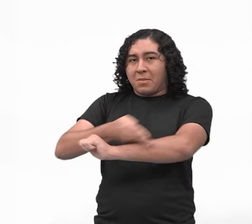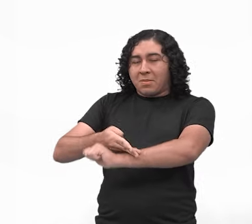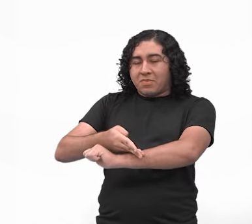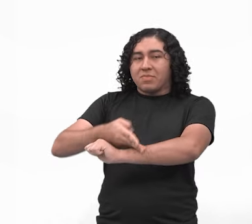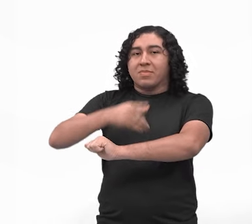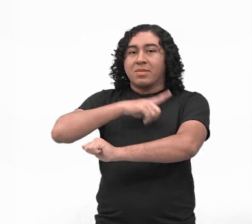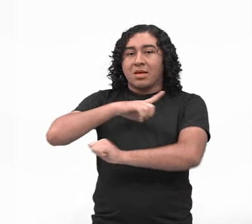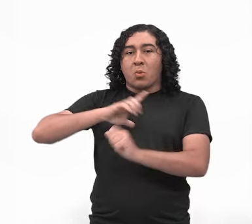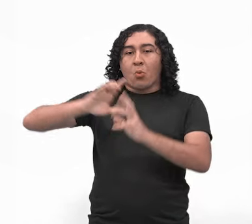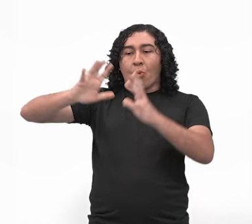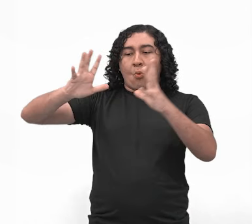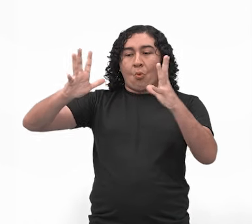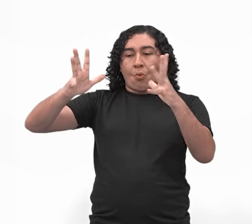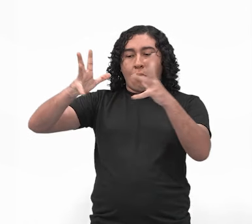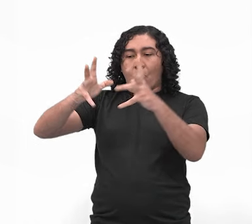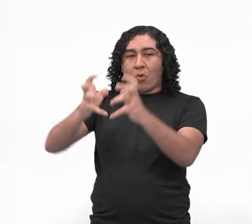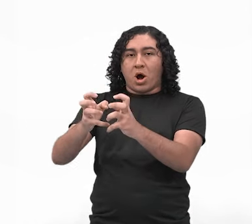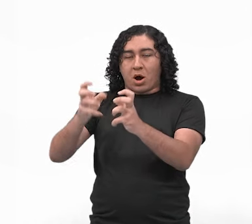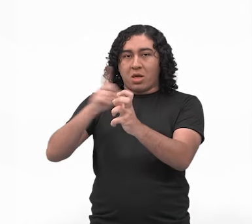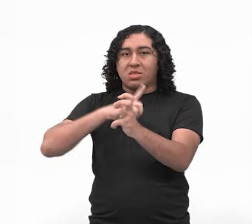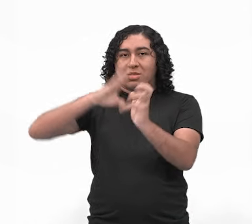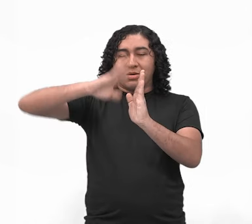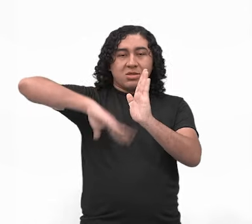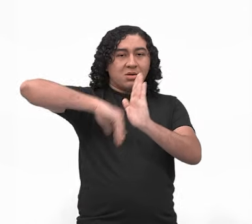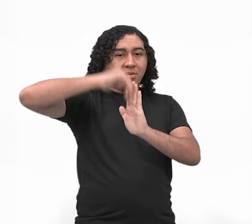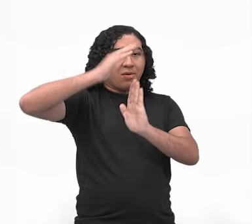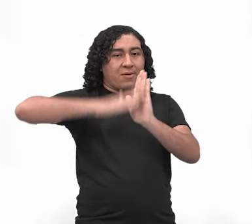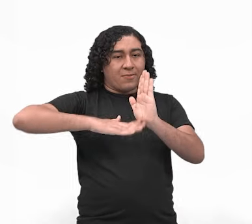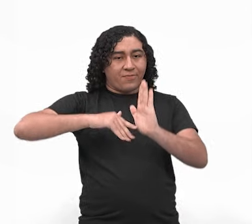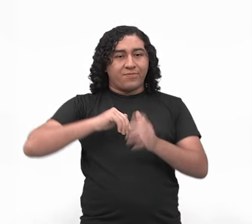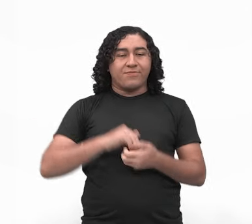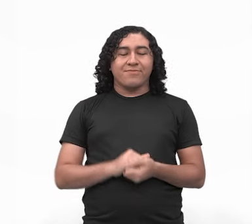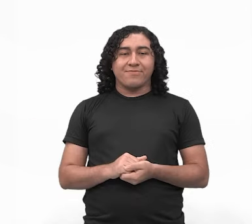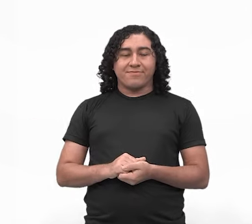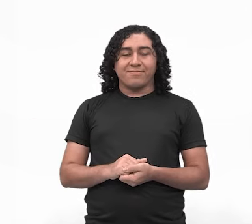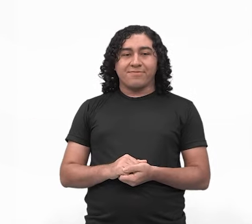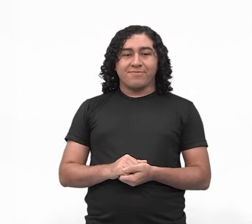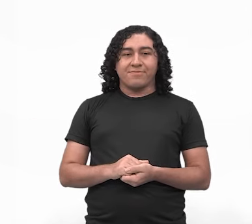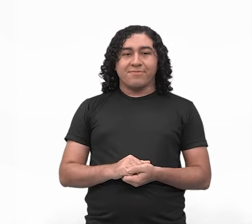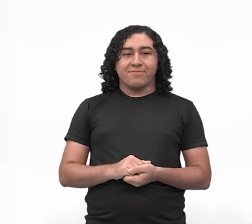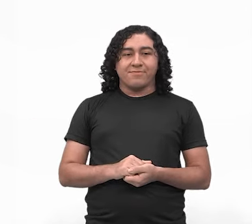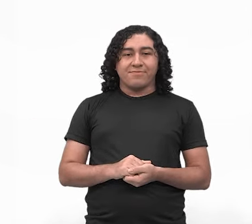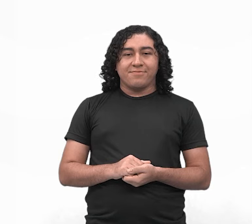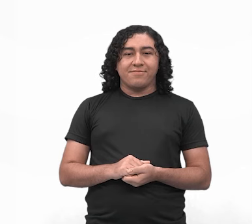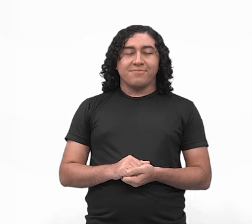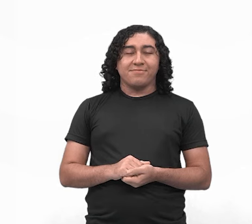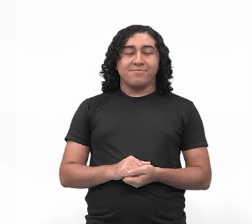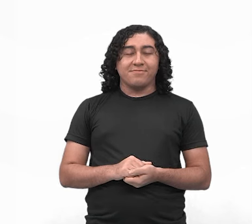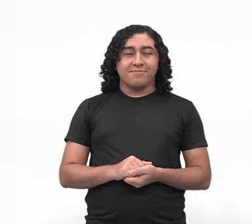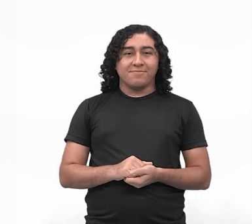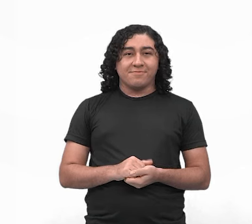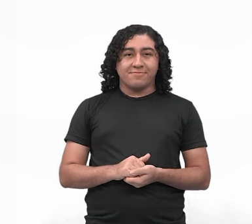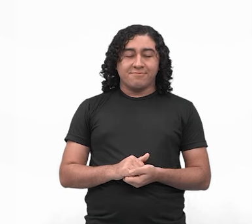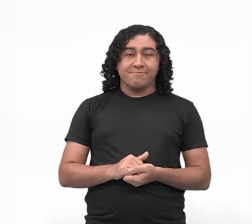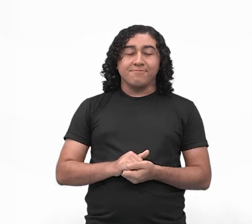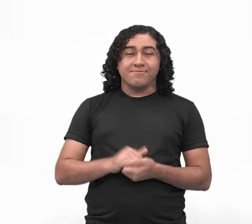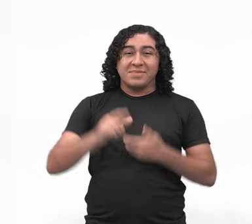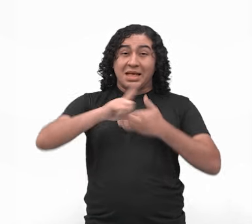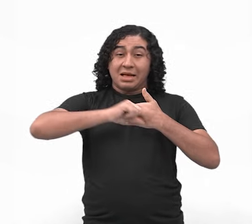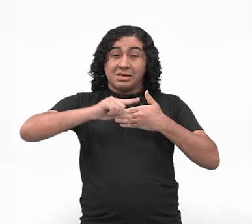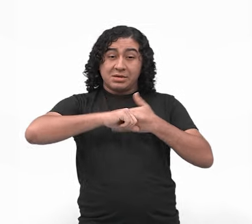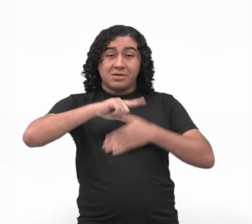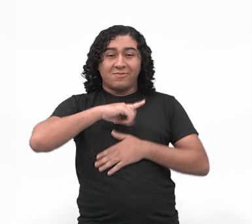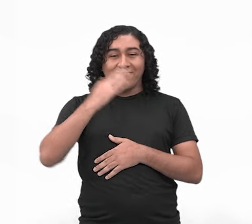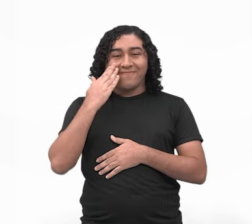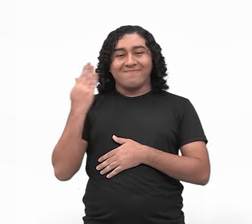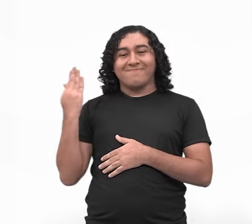seca, a pintura já está lá, certo? Então é por isso que é chamado de ar fresco. Os artistas desse período, Leonardo da Vinci, Michelangelo